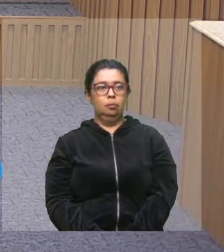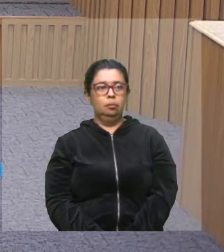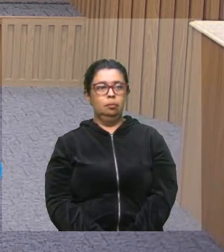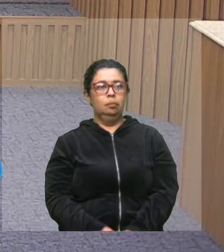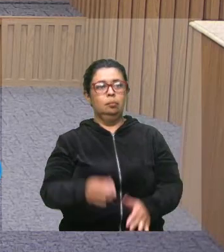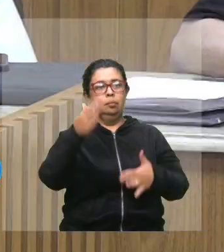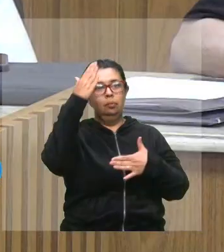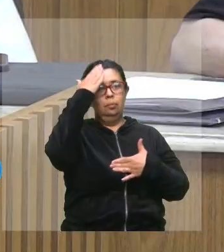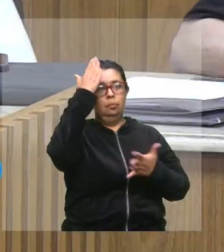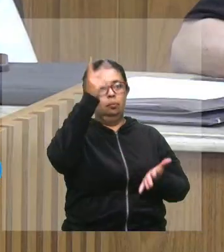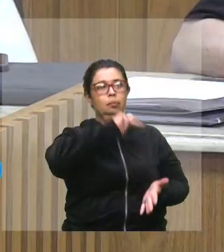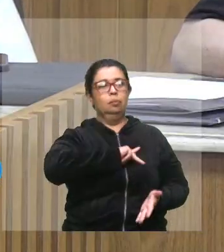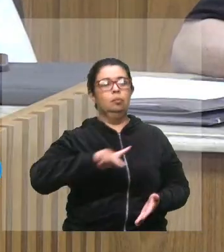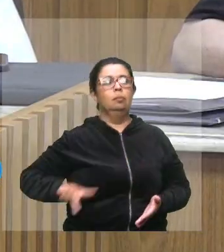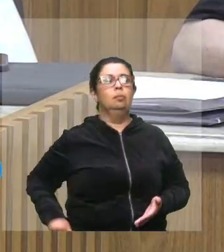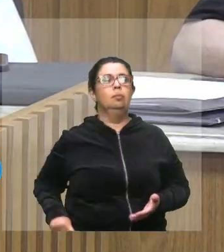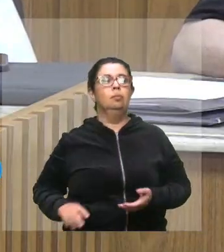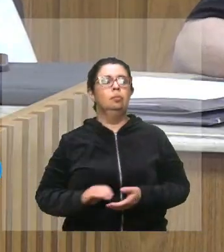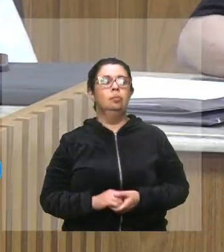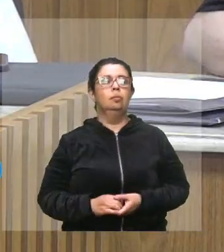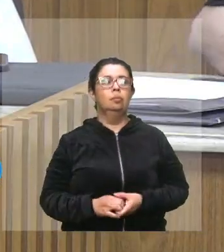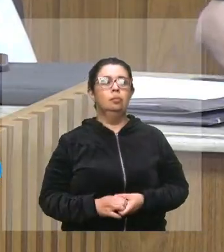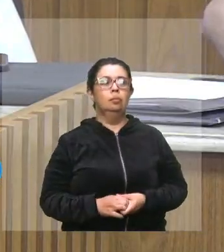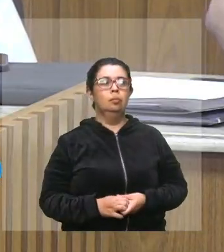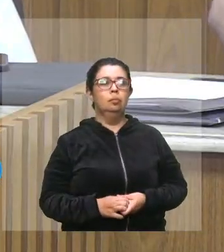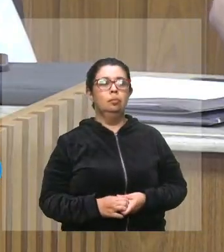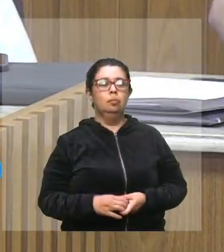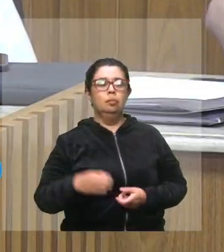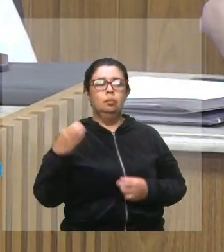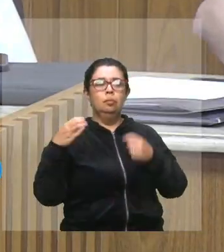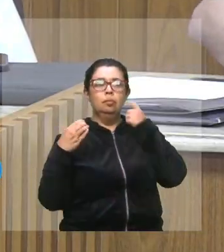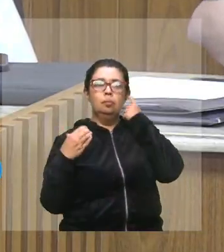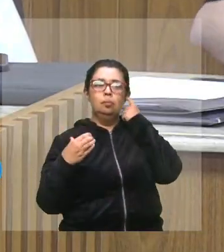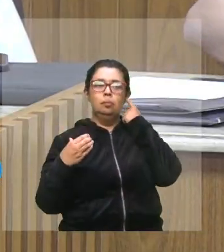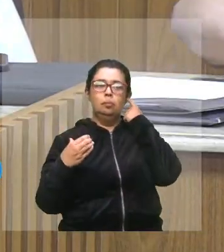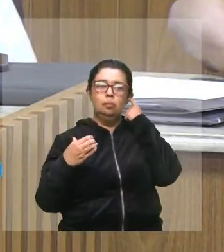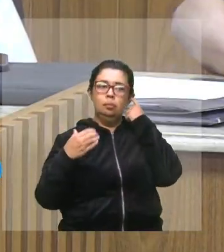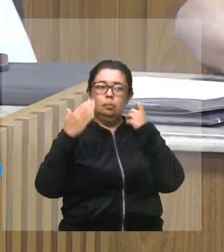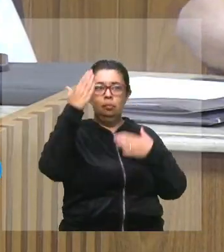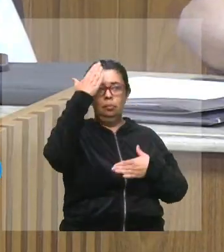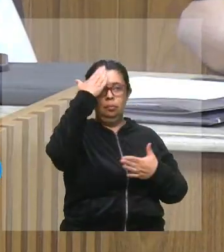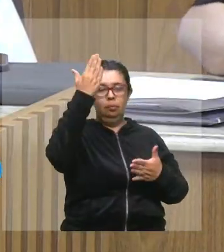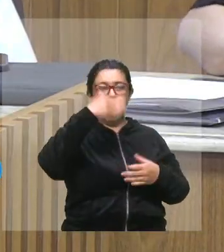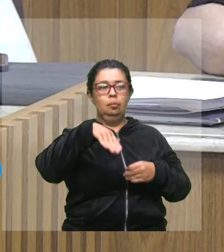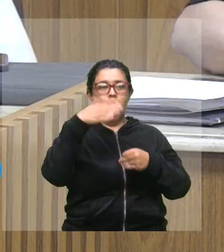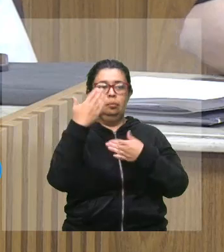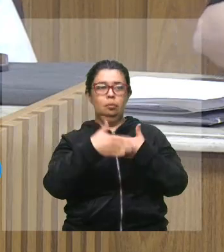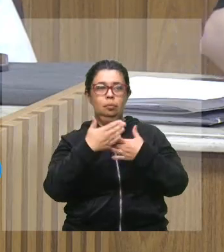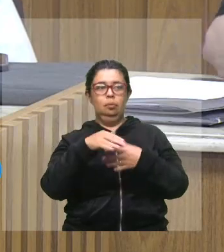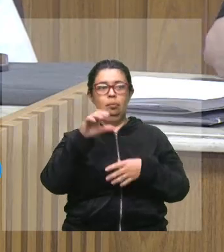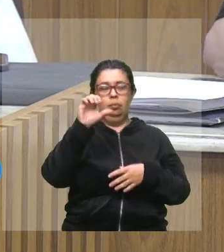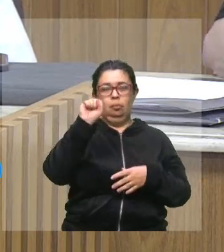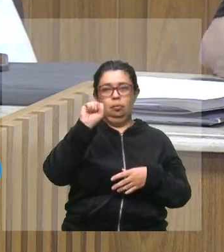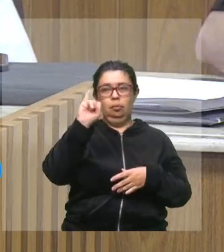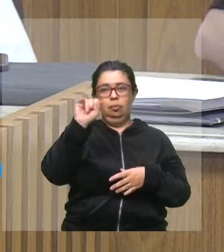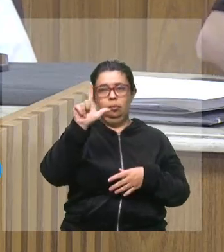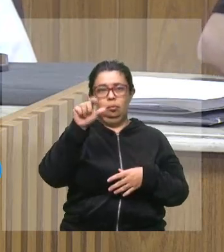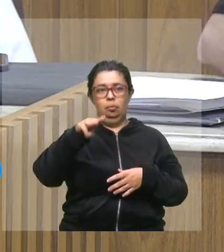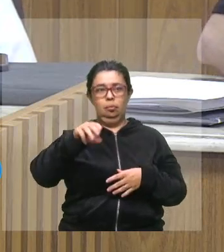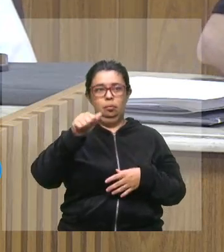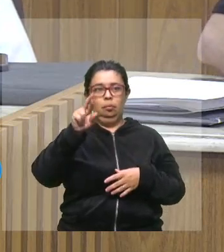Obrigada, presidente. Eu queria agradecer a presença da Silmara Amaral,